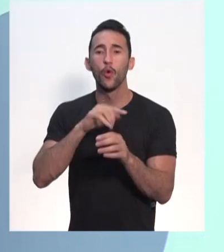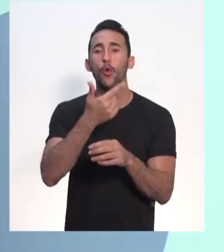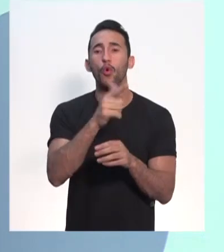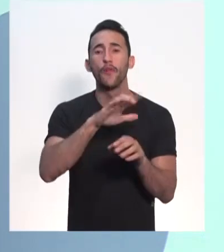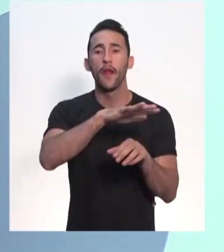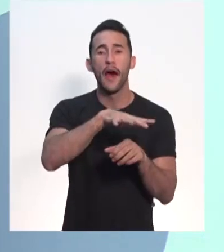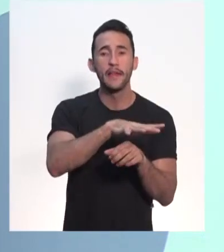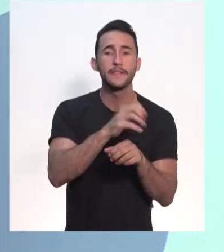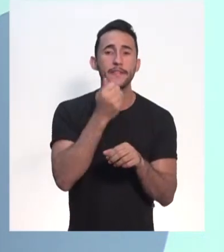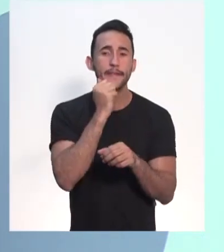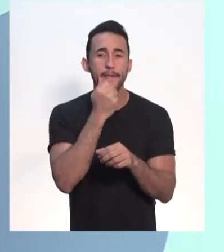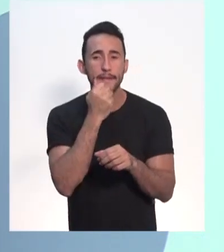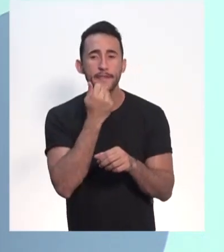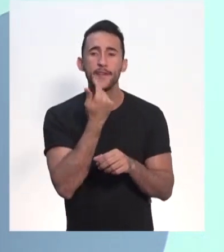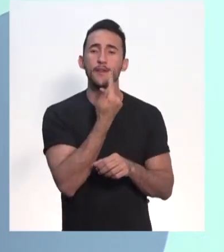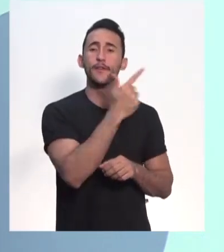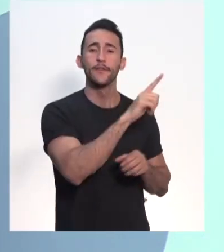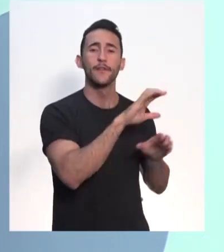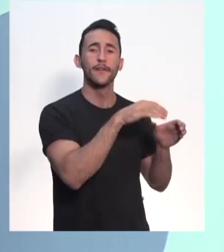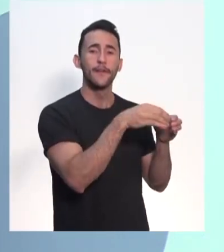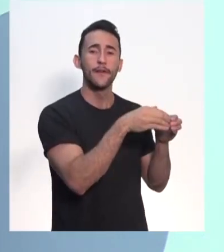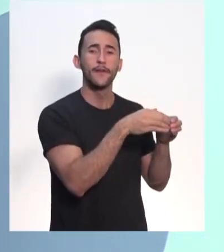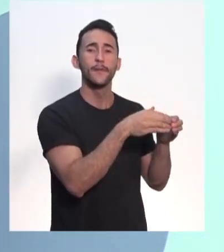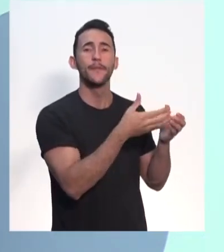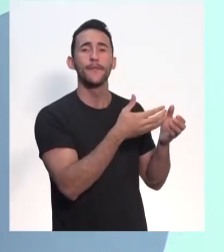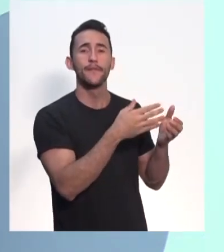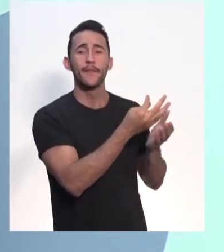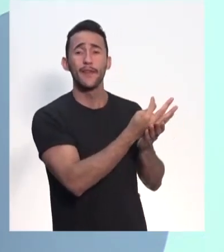de mídias diversas, tecnologias diversas.